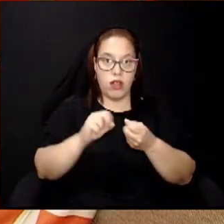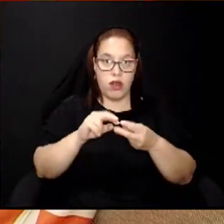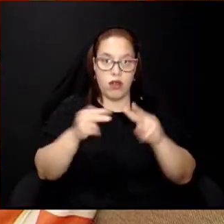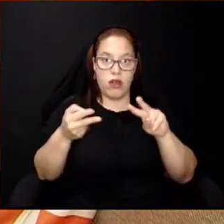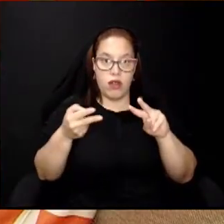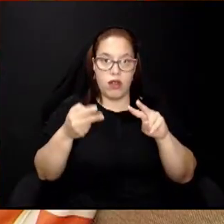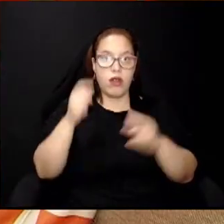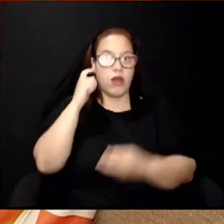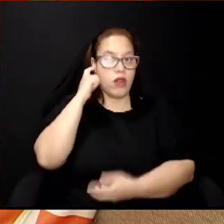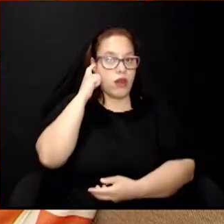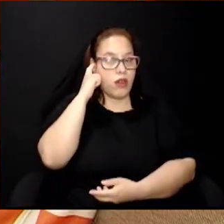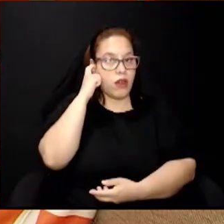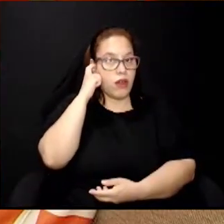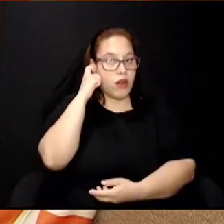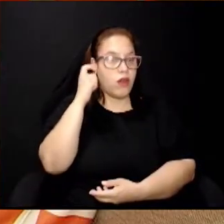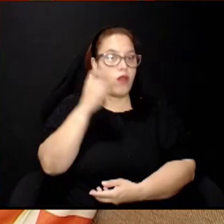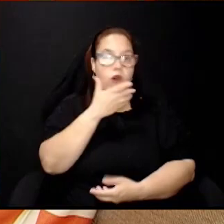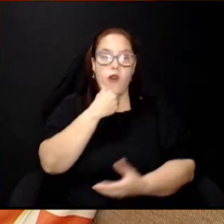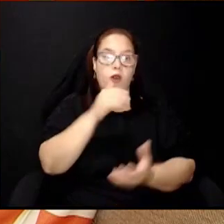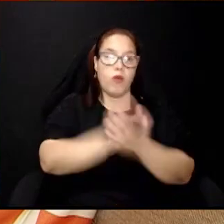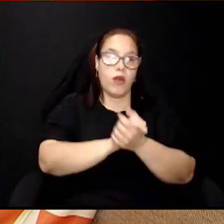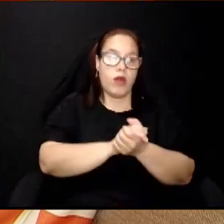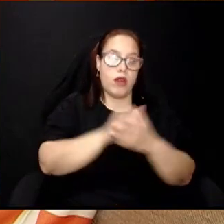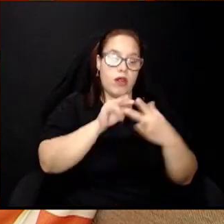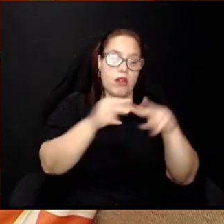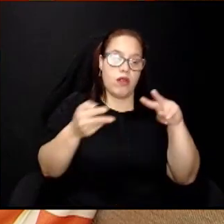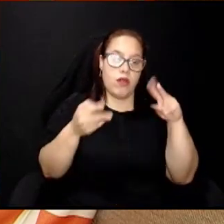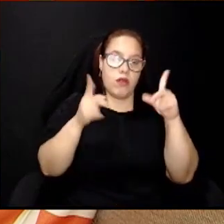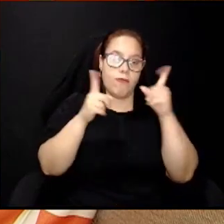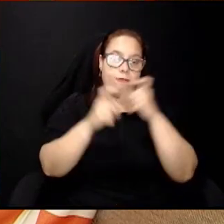que vinha dele, né? Então a gente fez